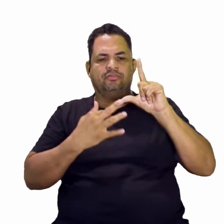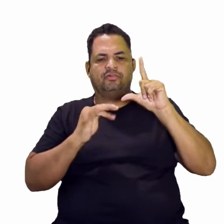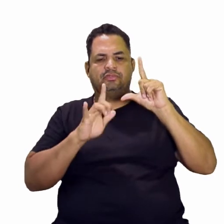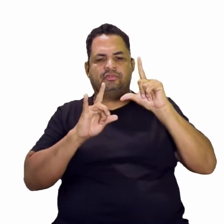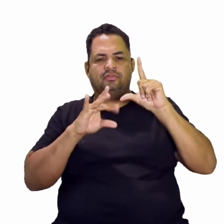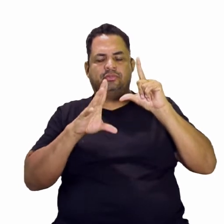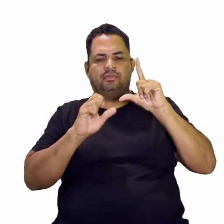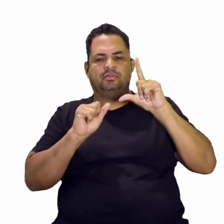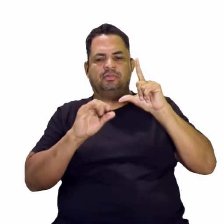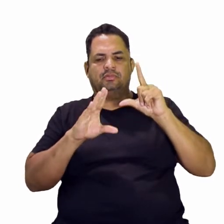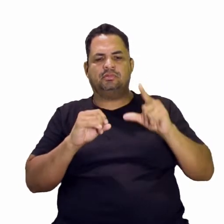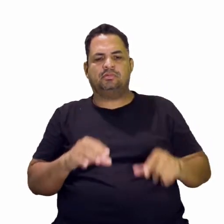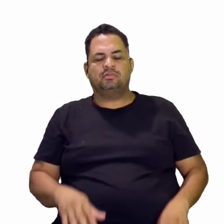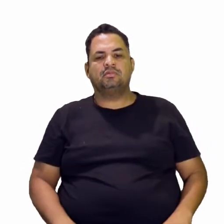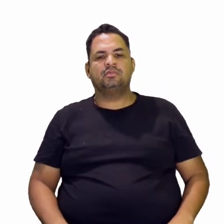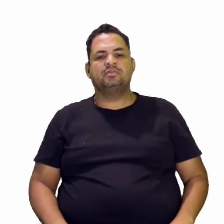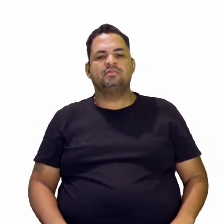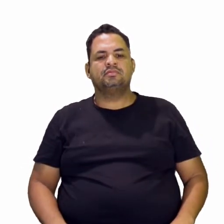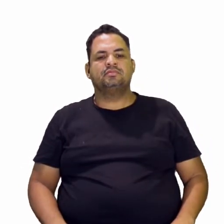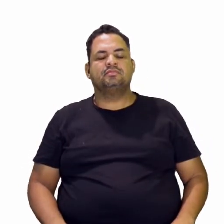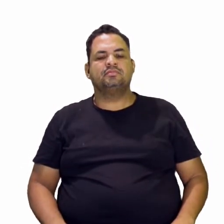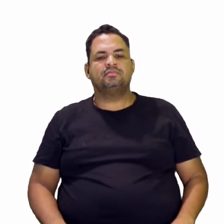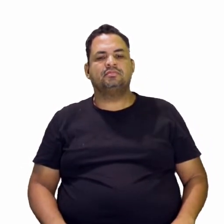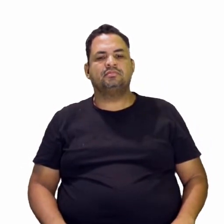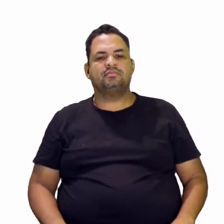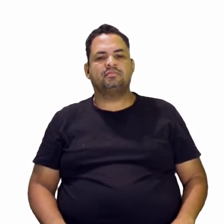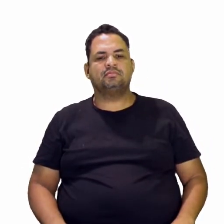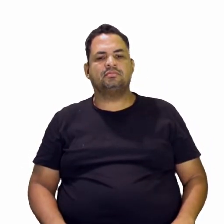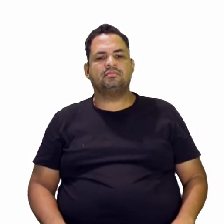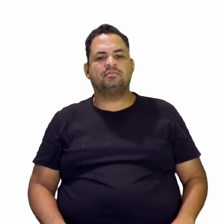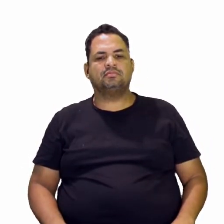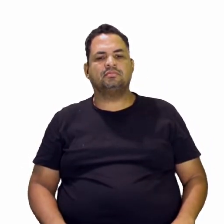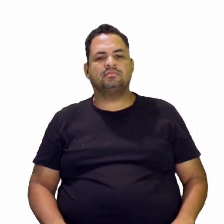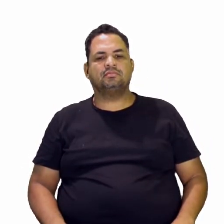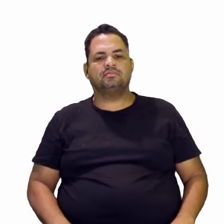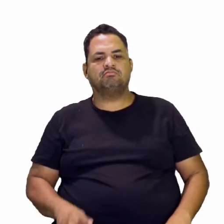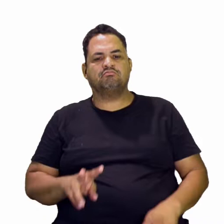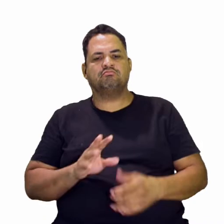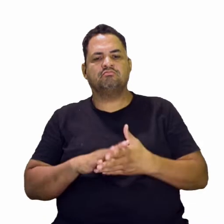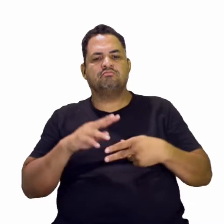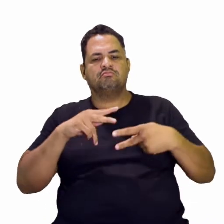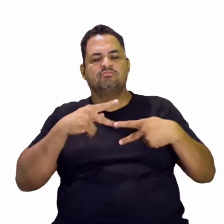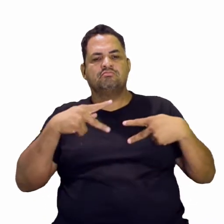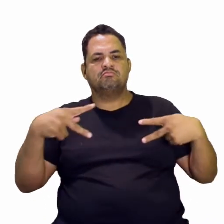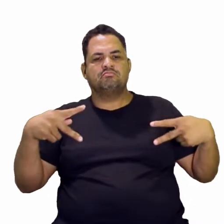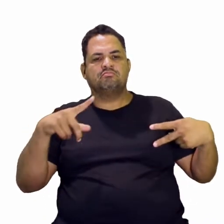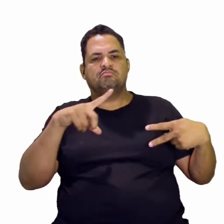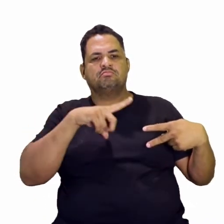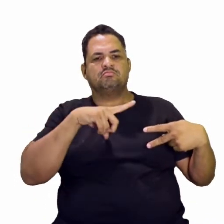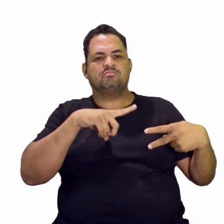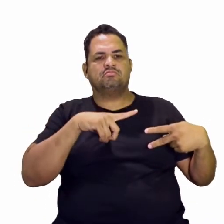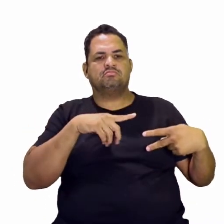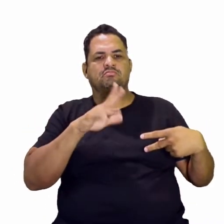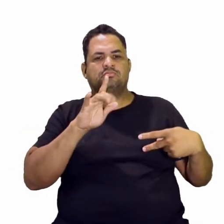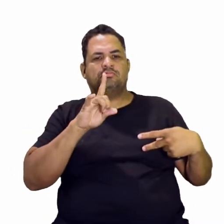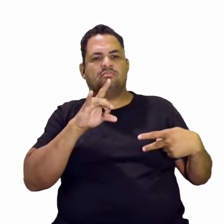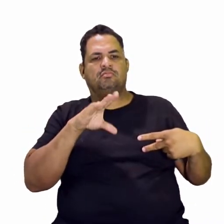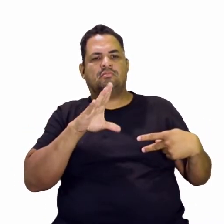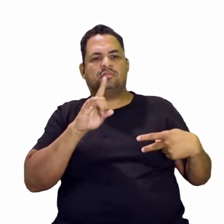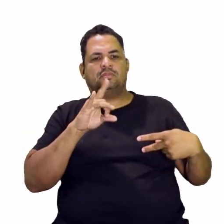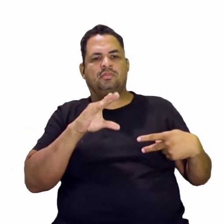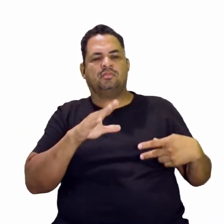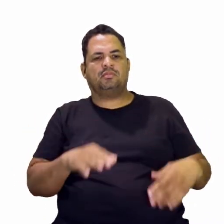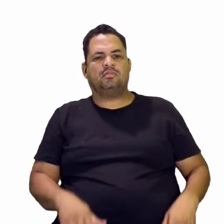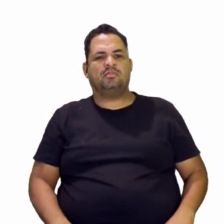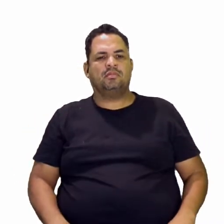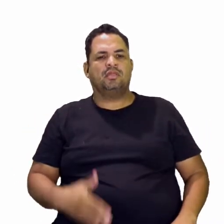Fosfolipídios. A gente vai ver já a estrutura delas. Isso aqui são proteínas, tá? Aqui em cima a gente tem os glicídios, ou